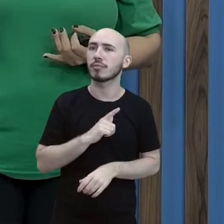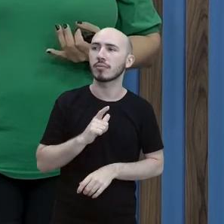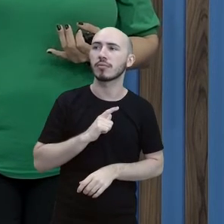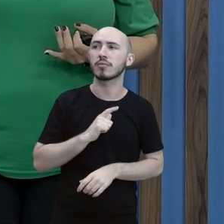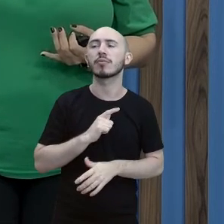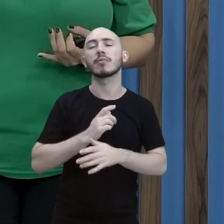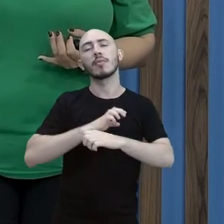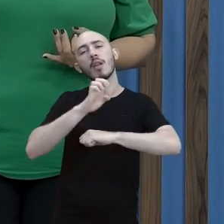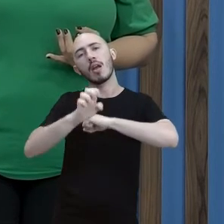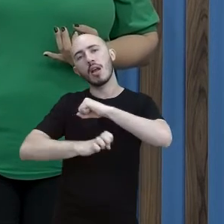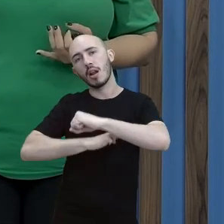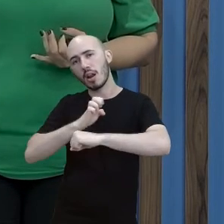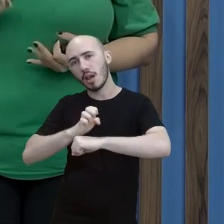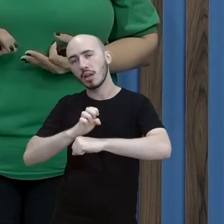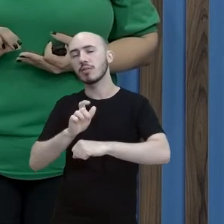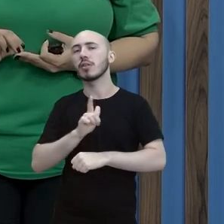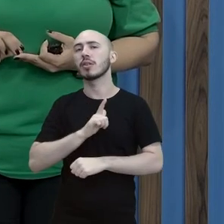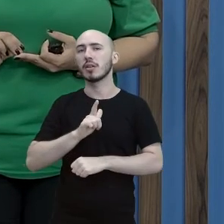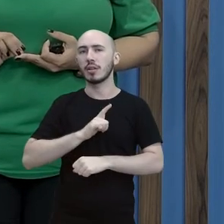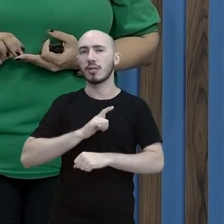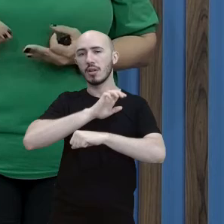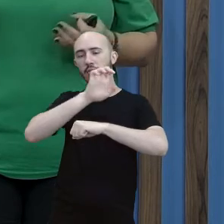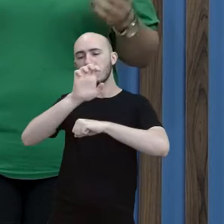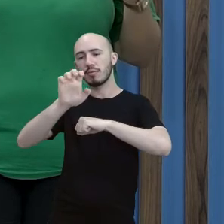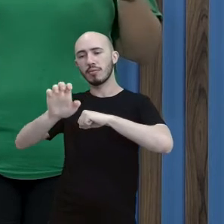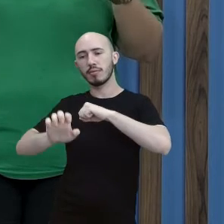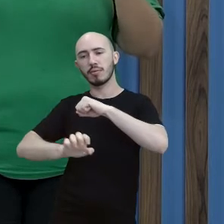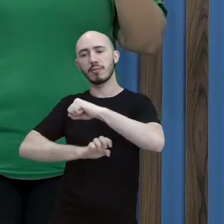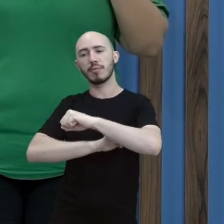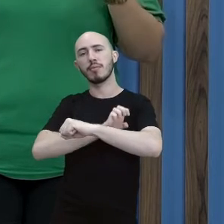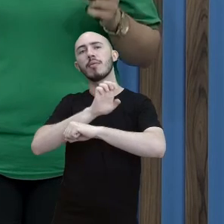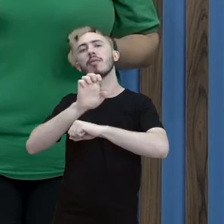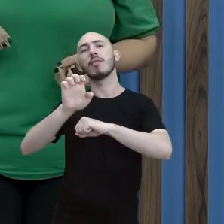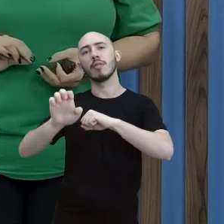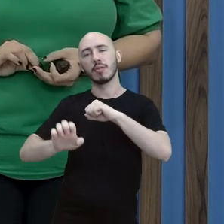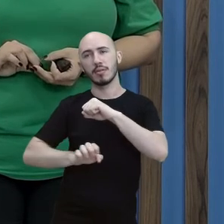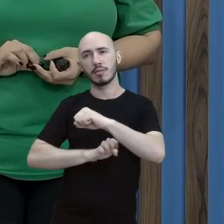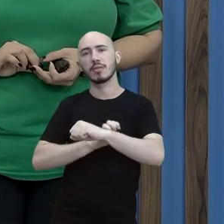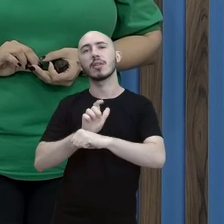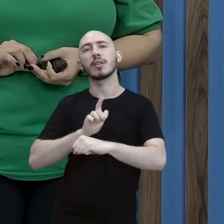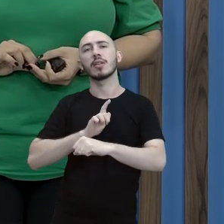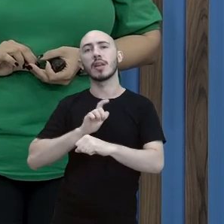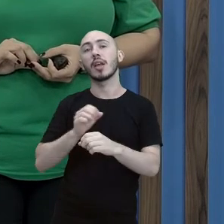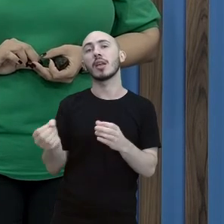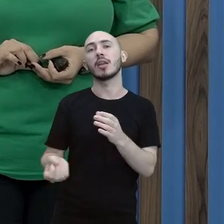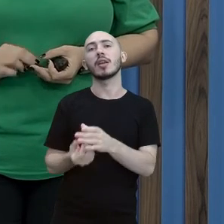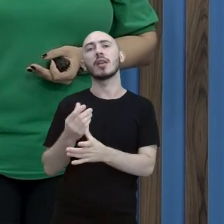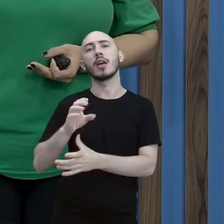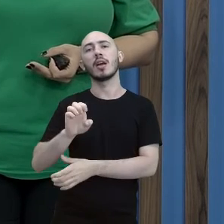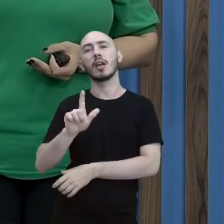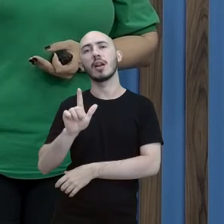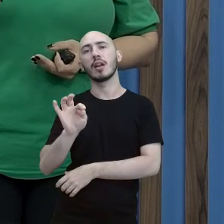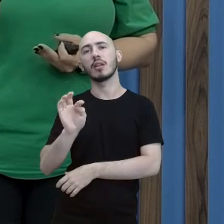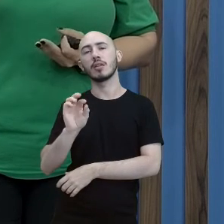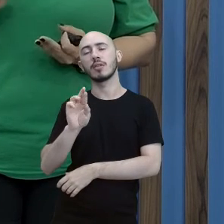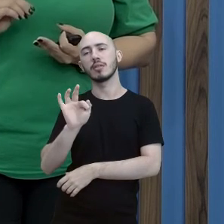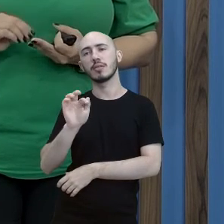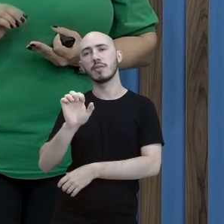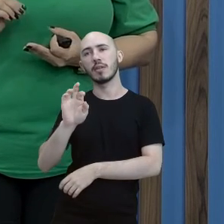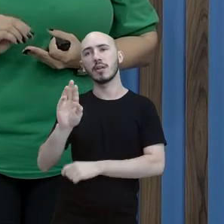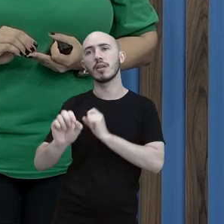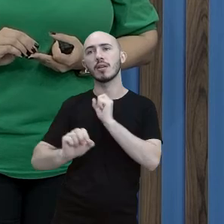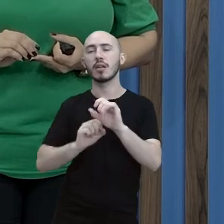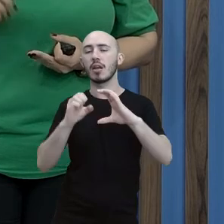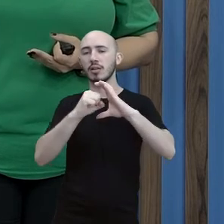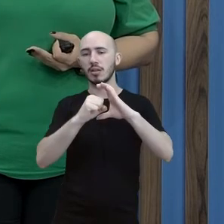pelos elétrons que estão orbitando, formando essa eletrosfera aí no entorno do núcleo, e o núcleo formado de